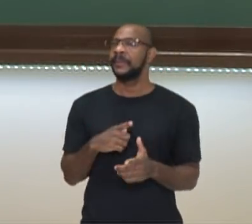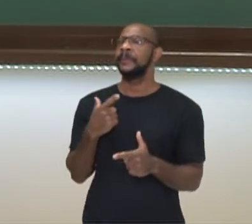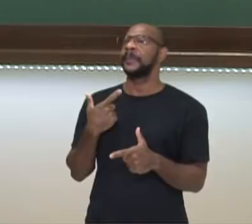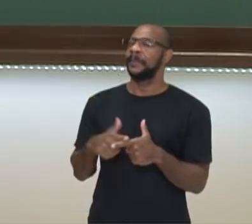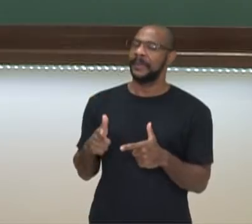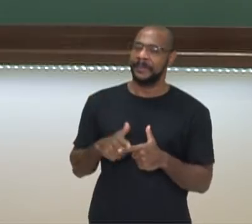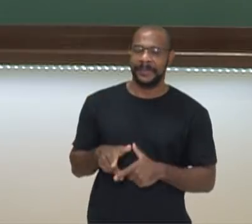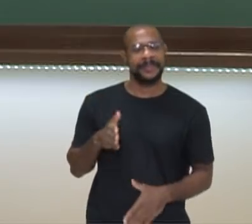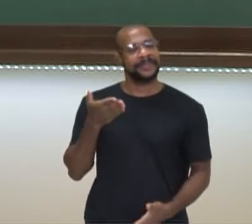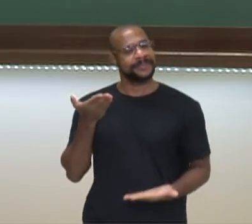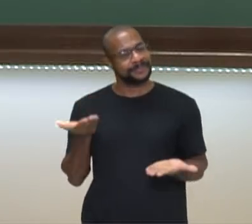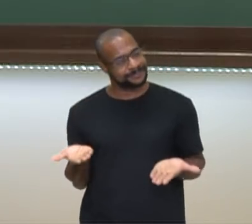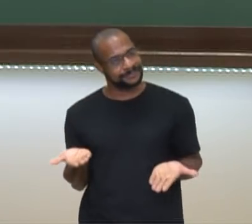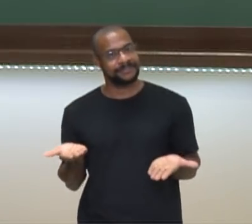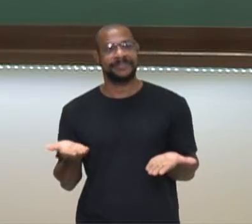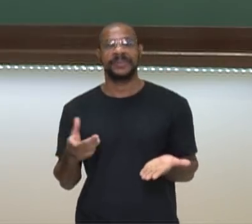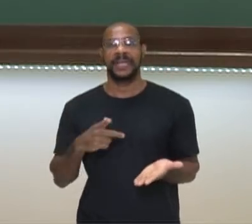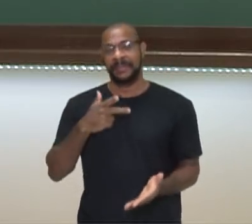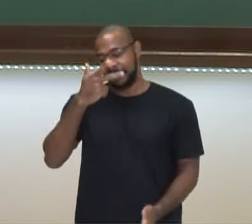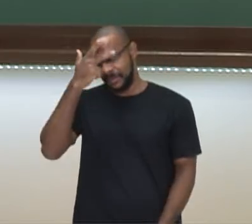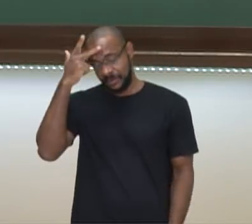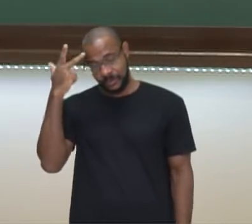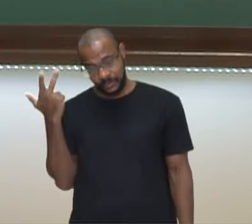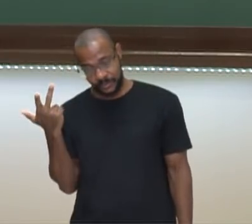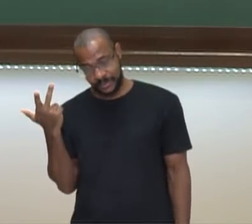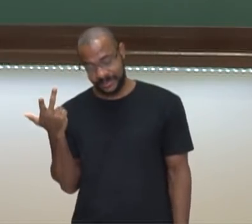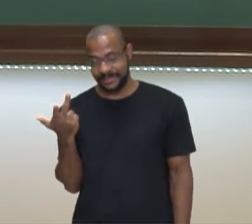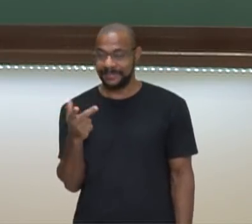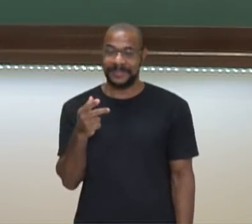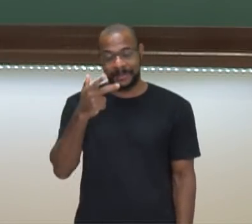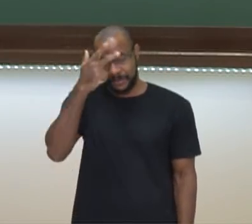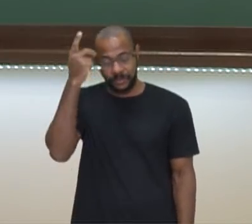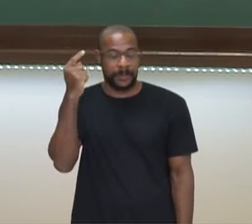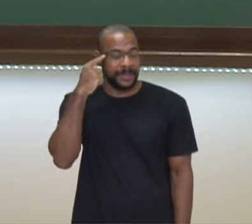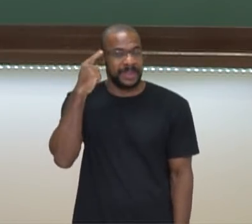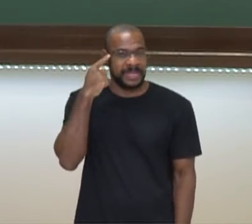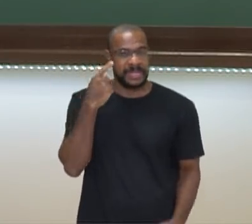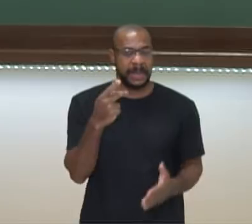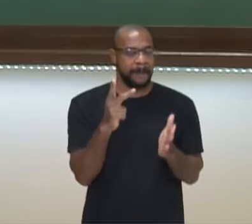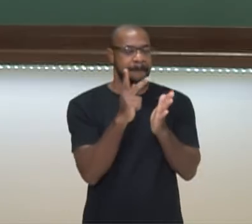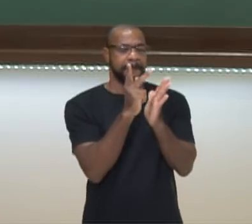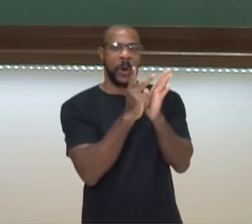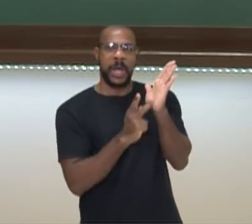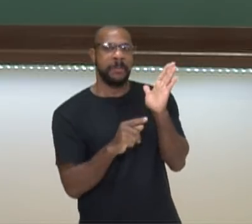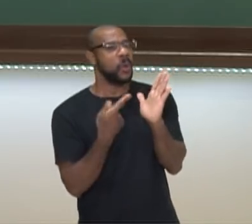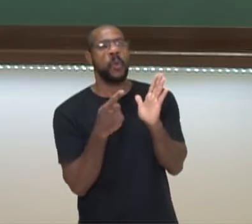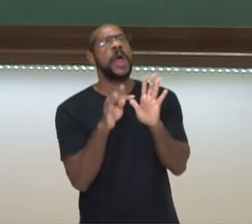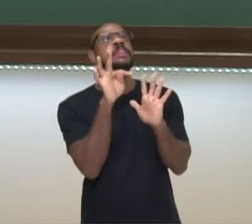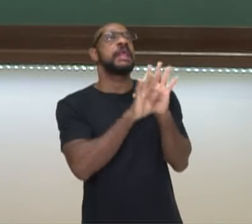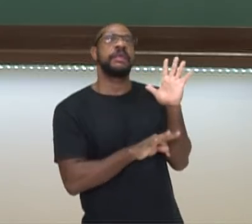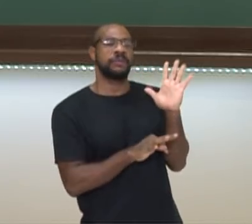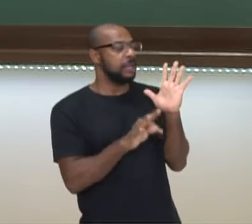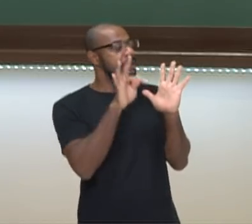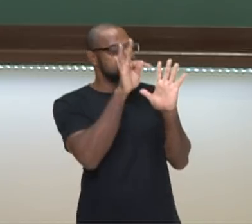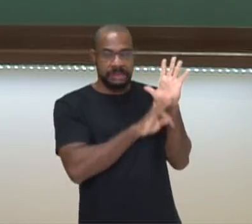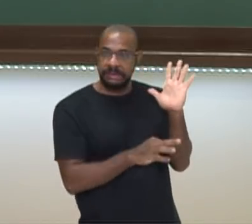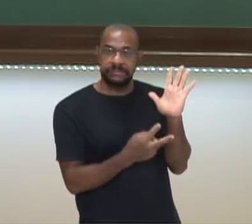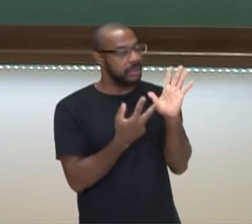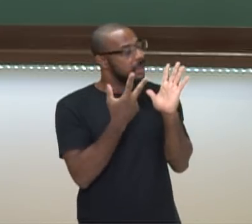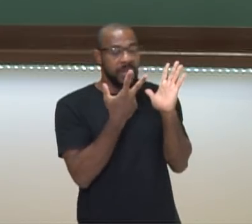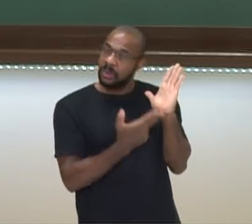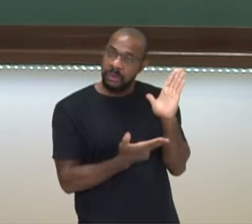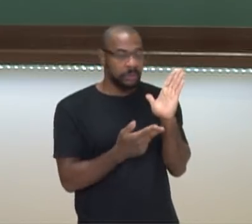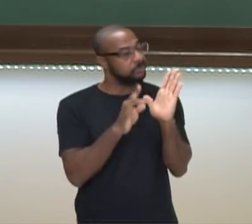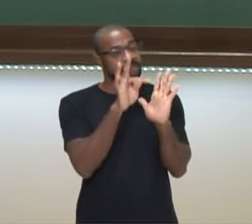aí, porque as pessoas pensam que poema não é texto, gente. Sim, poema é um